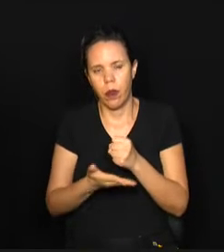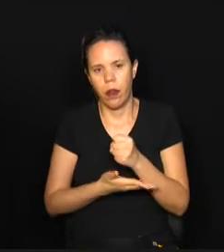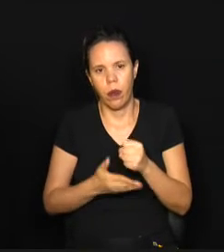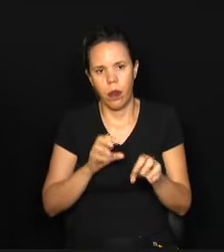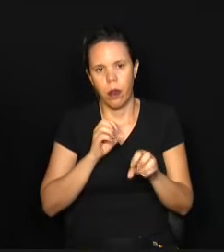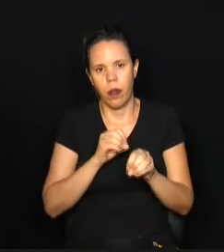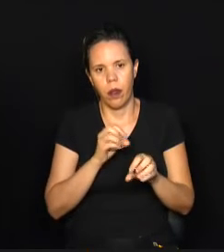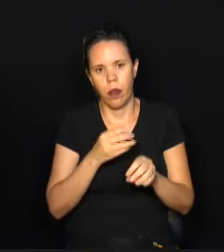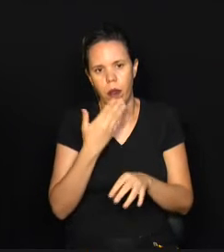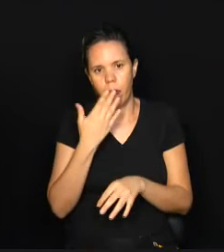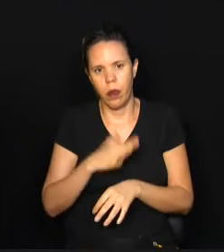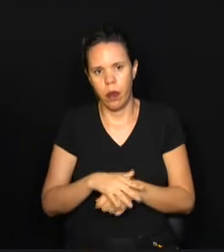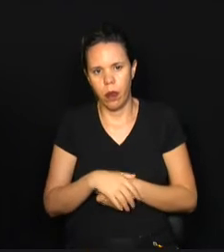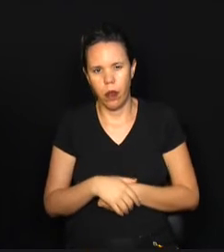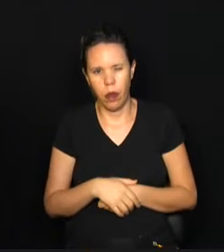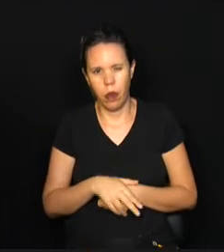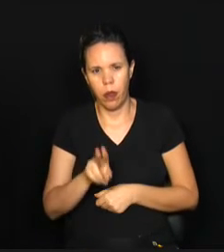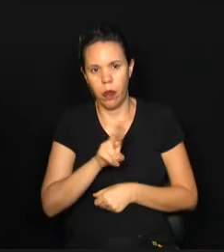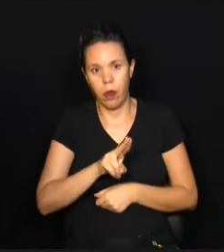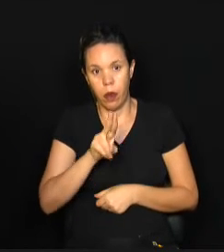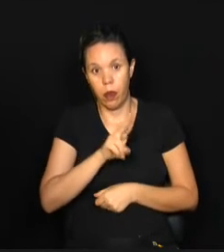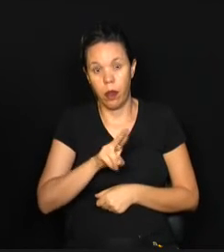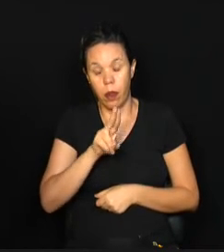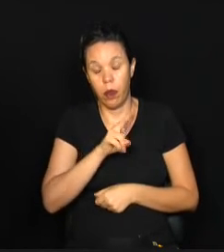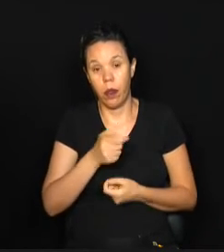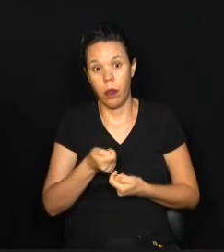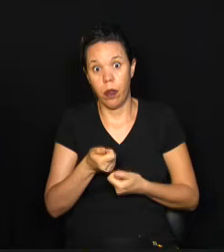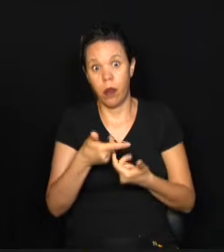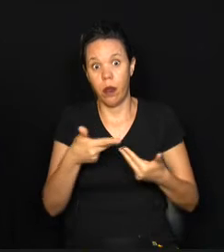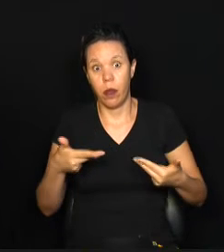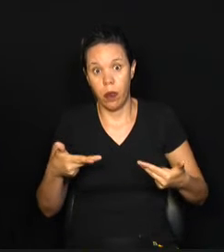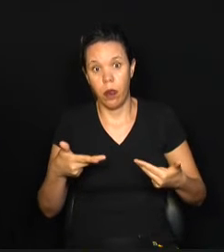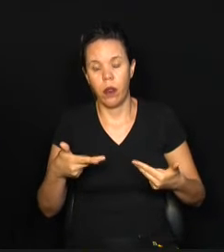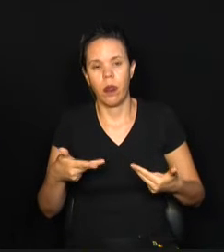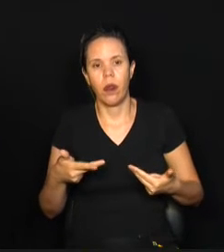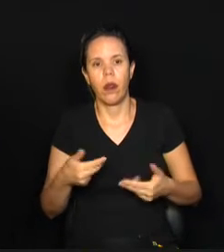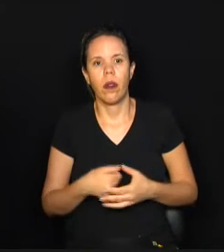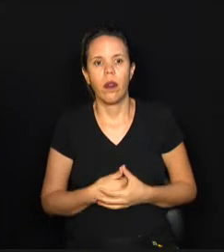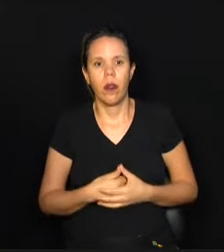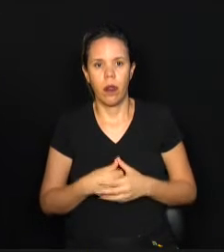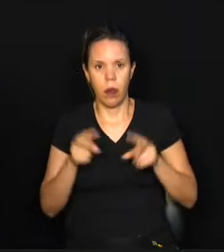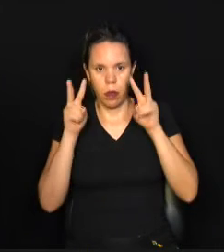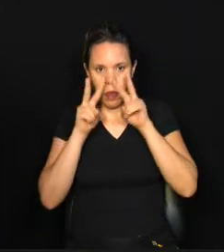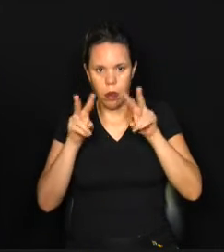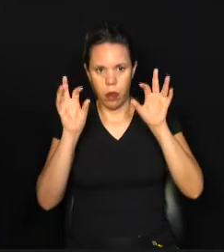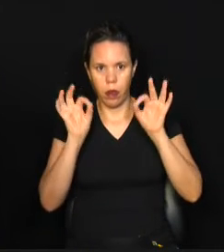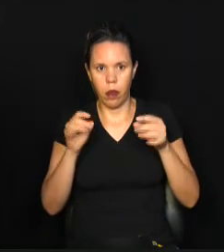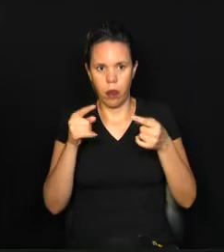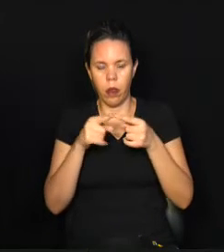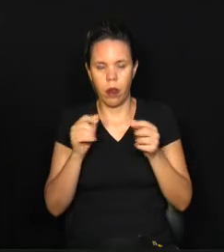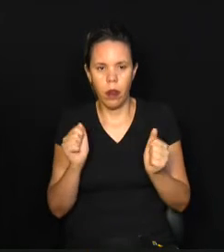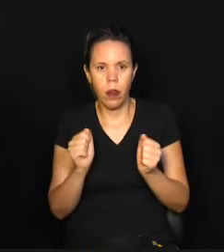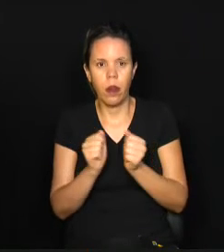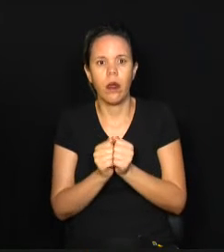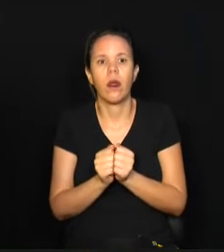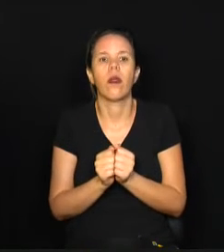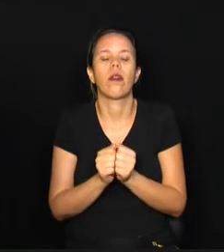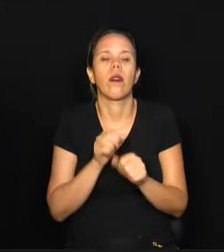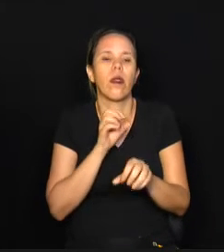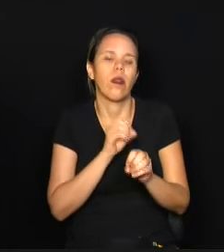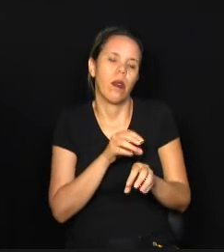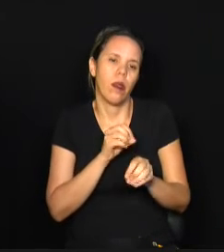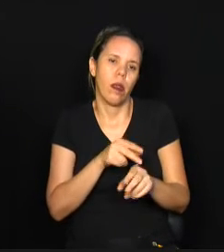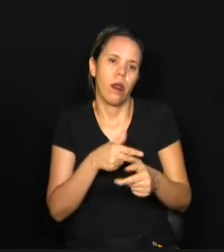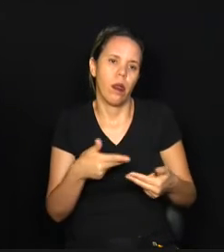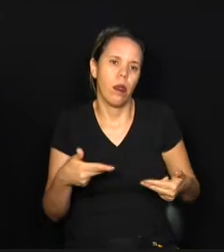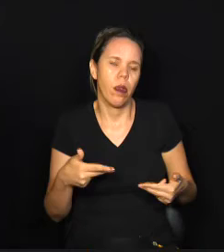ensinando a criança a usar com mais benefício a visão, né, juntando a